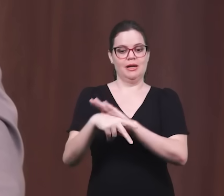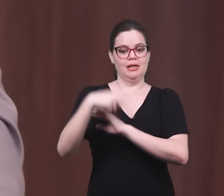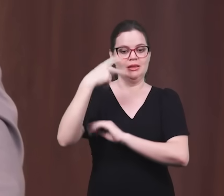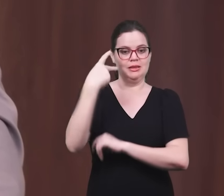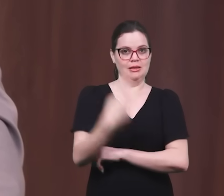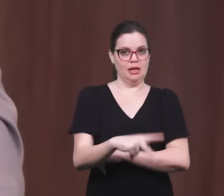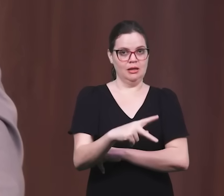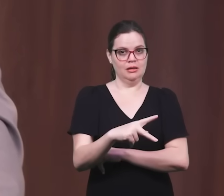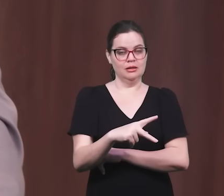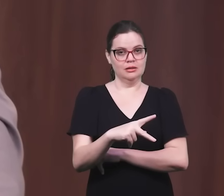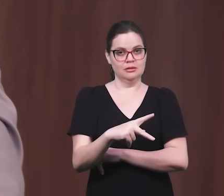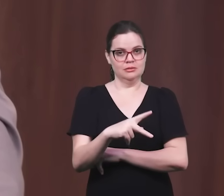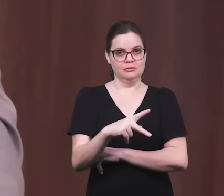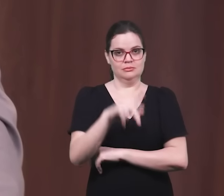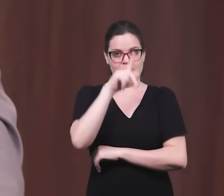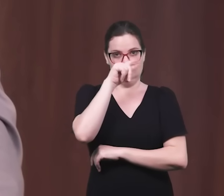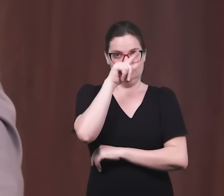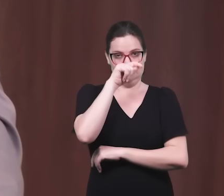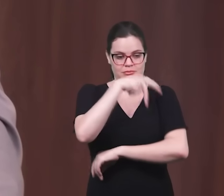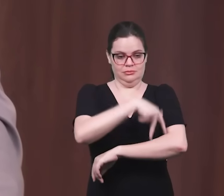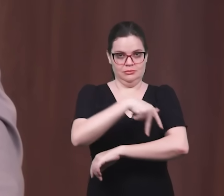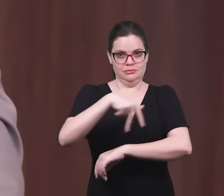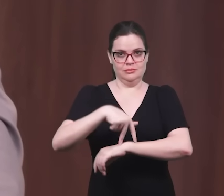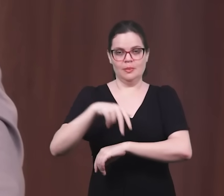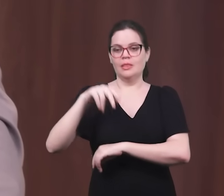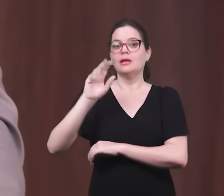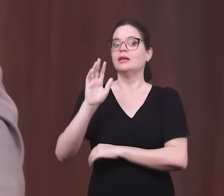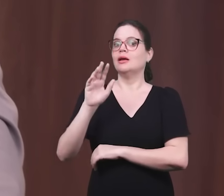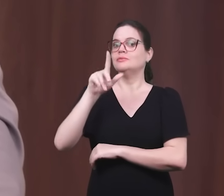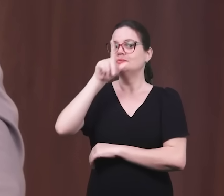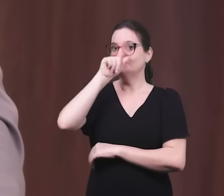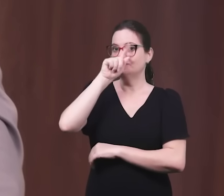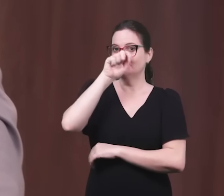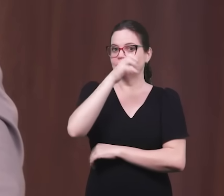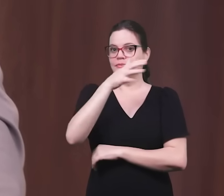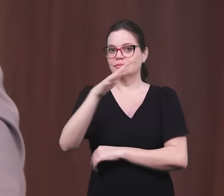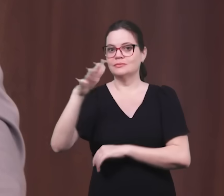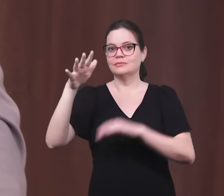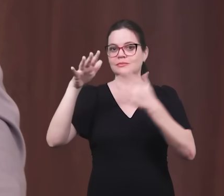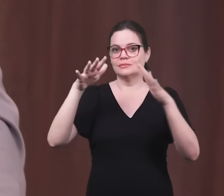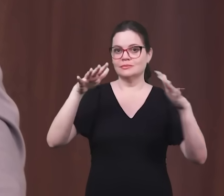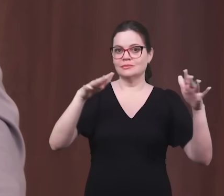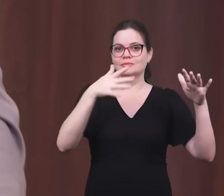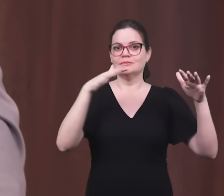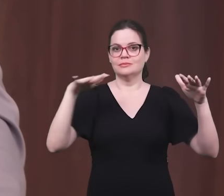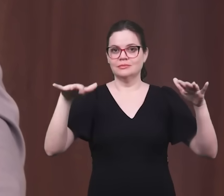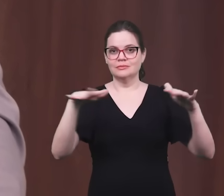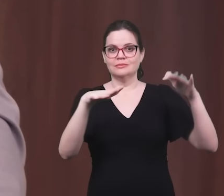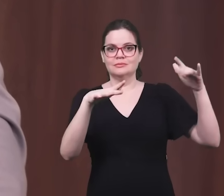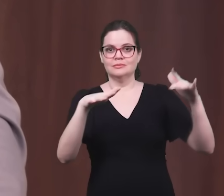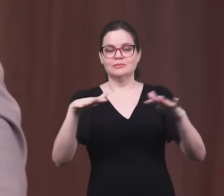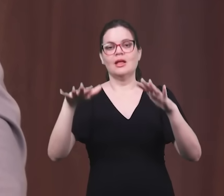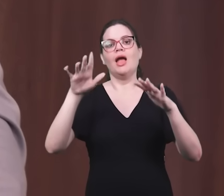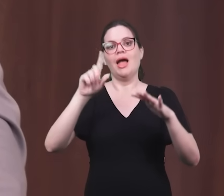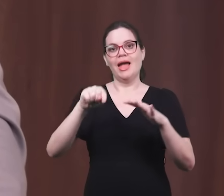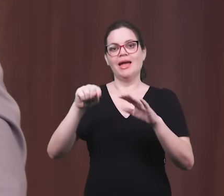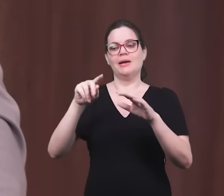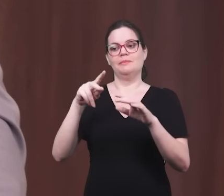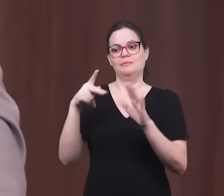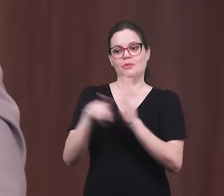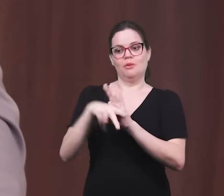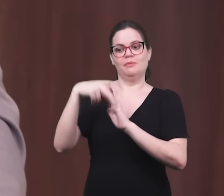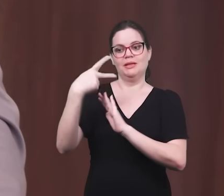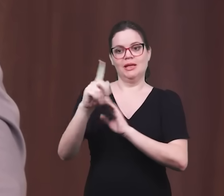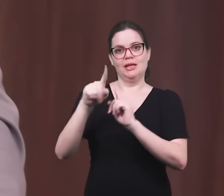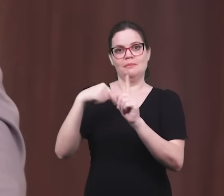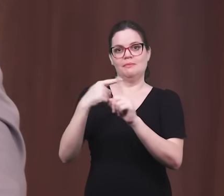E a andorinha, ela fez ninho para si e para a sua prole. É esse ponto